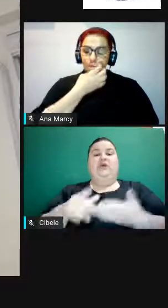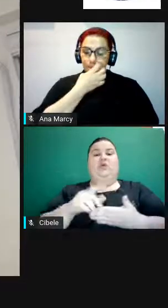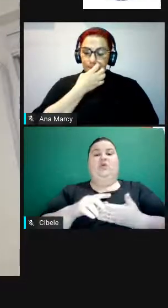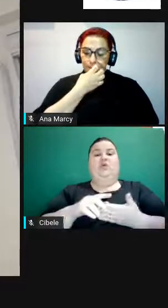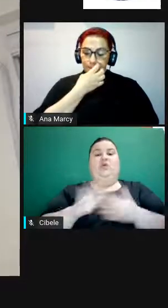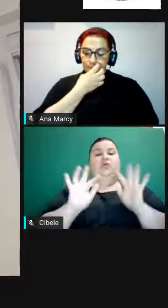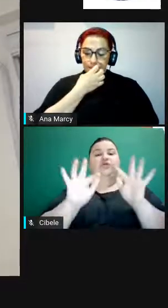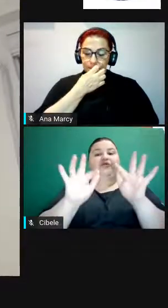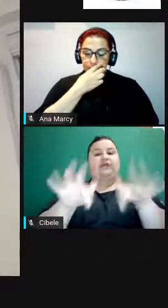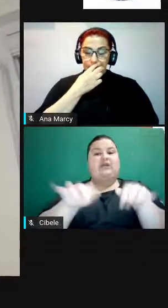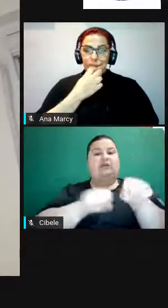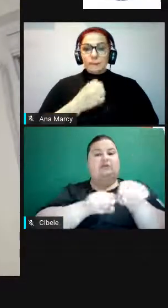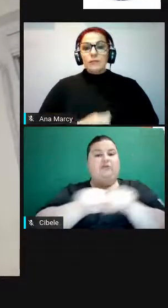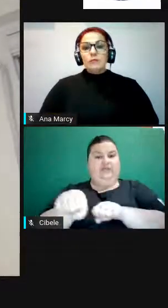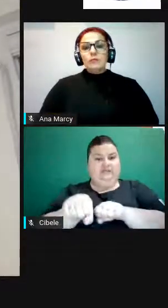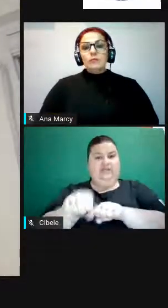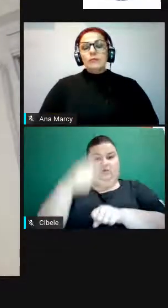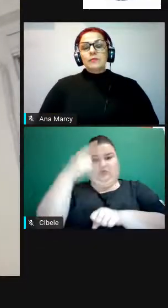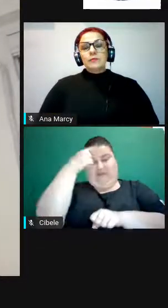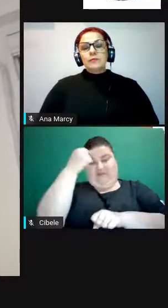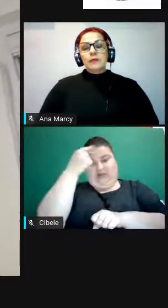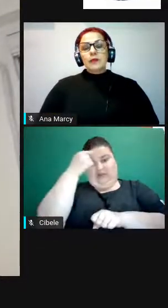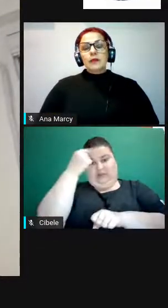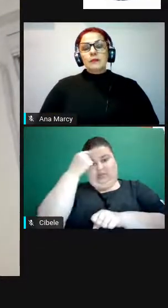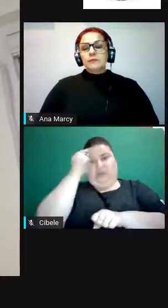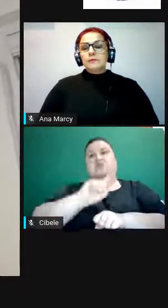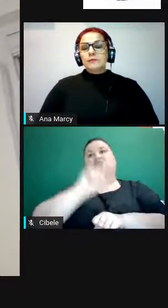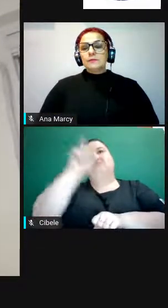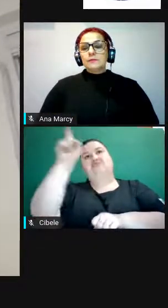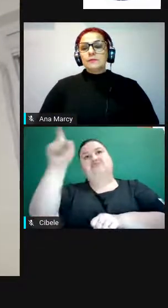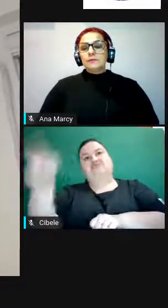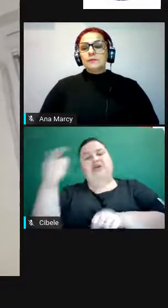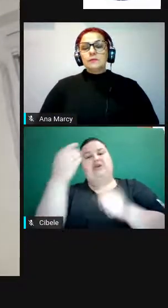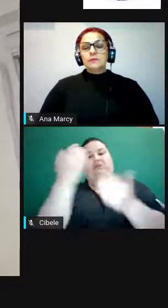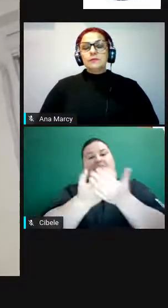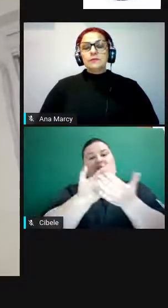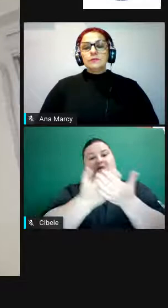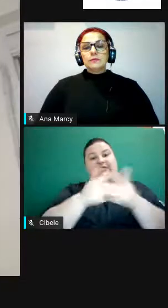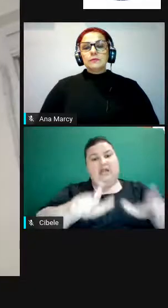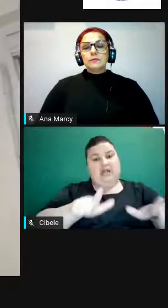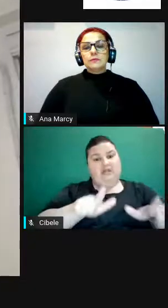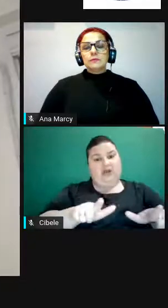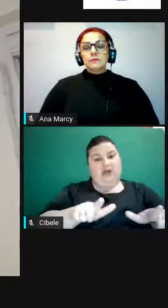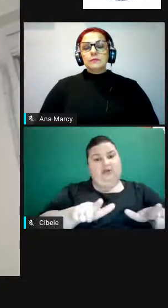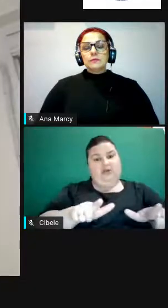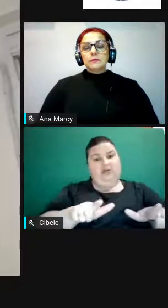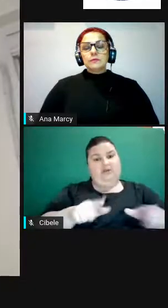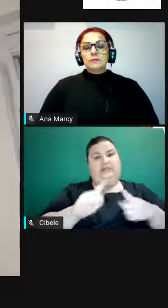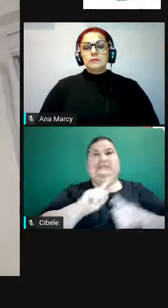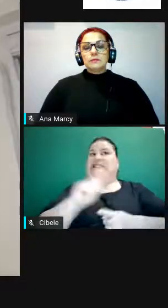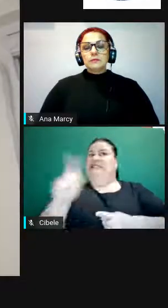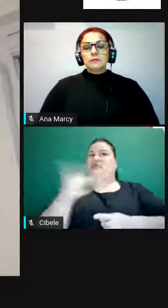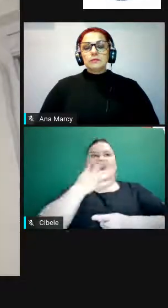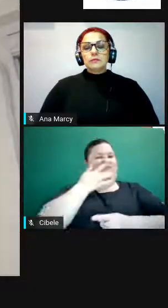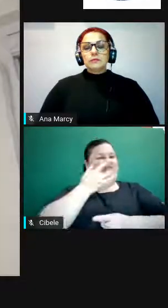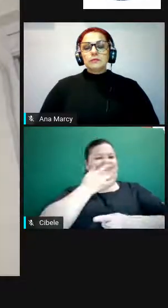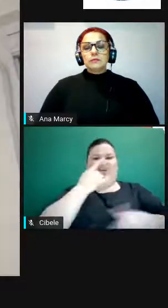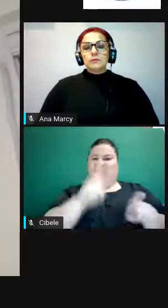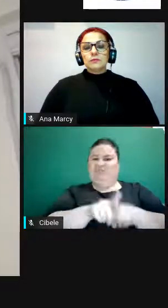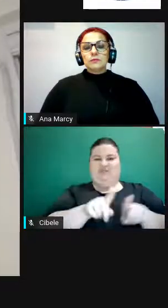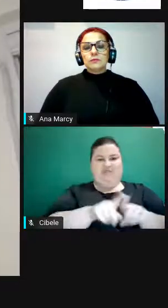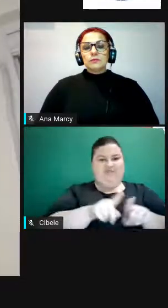vai dar aula que muitas vezes também não é tão fácil assim né porque acaba que quando o assim ó a gente tem